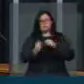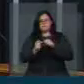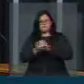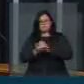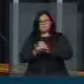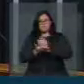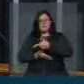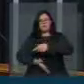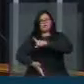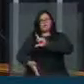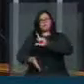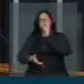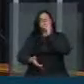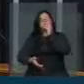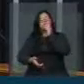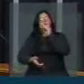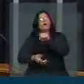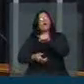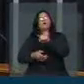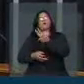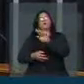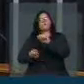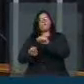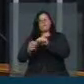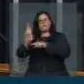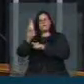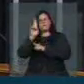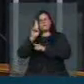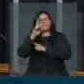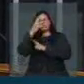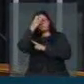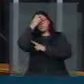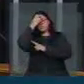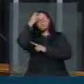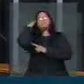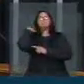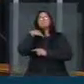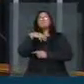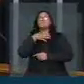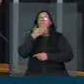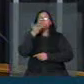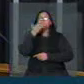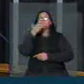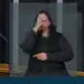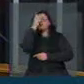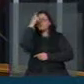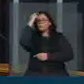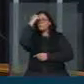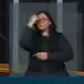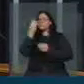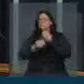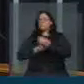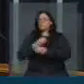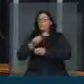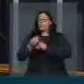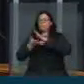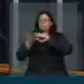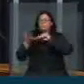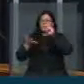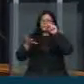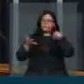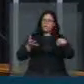de partidos que pudessem representar correntes de pensamento nacional e não fizemos. Optamos pela